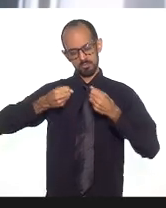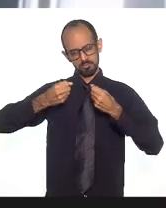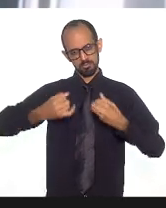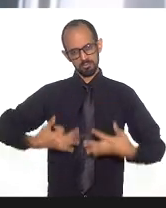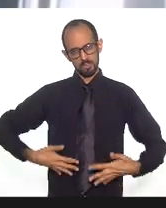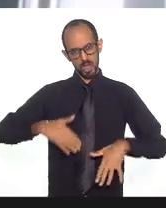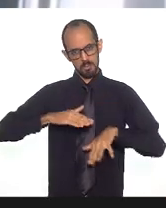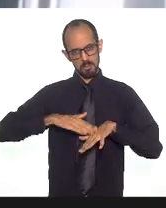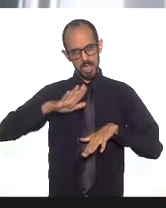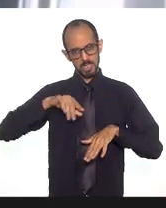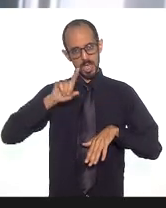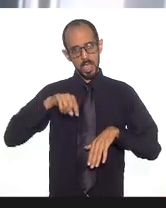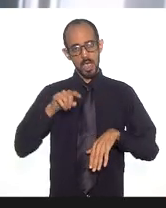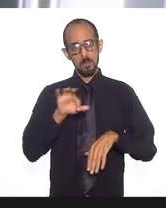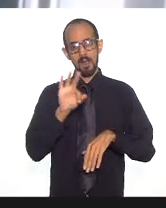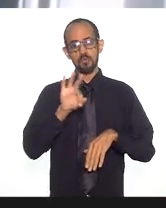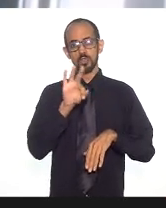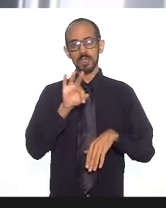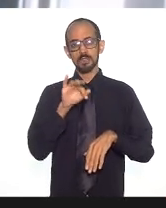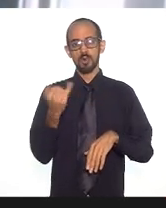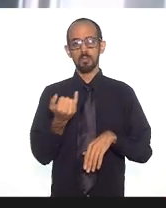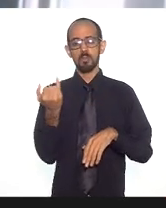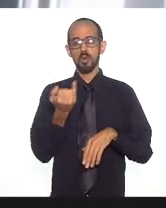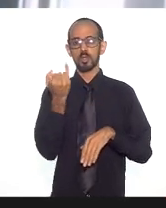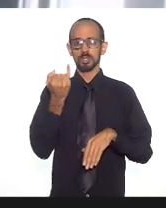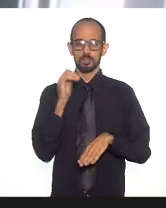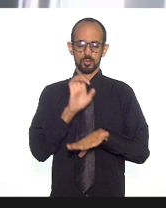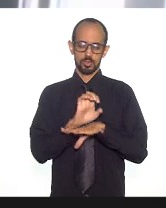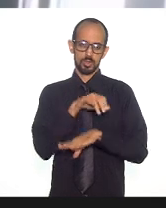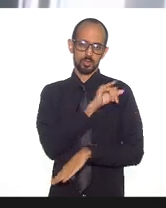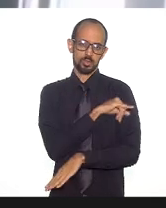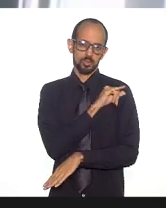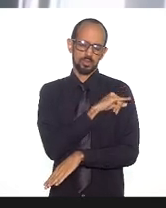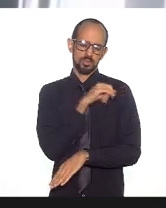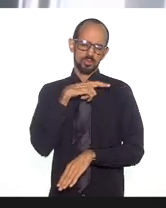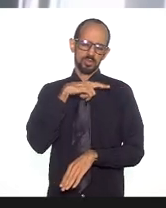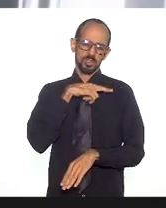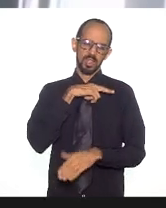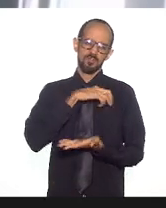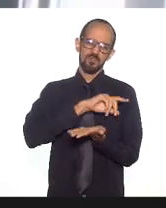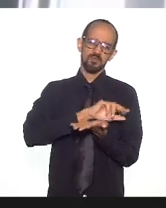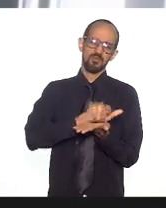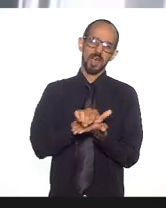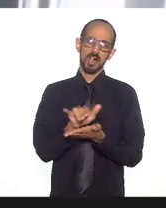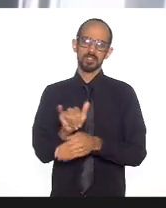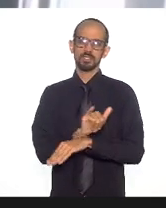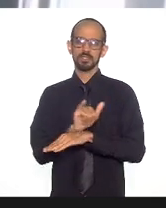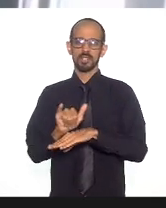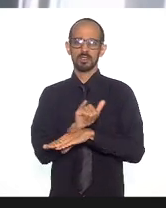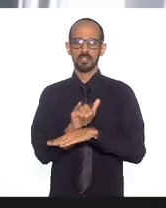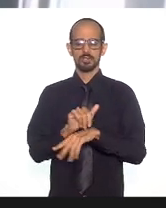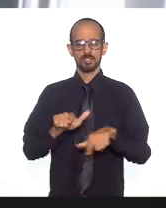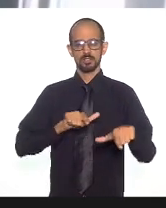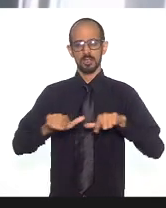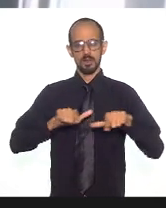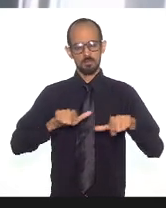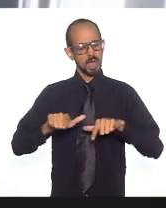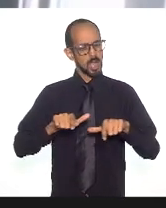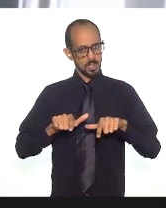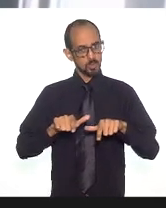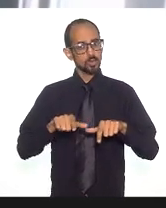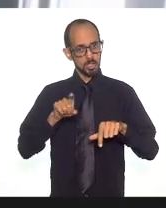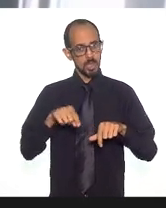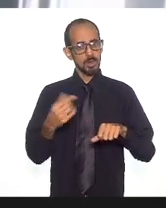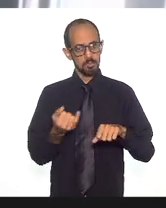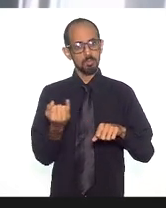uma fundação importantíssima e com várias frentes de trabalho indispensáveis à